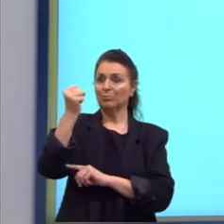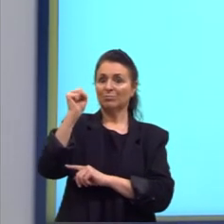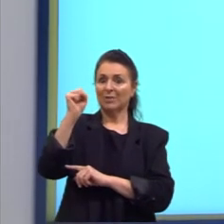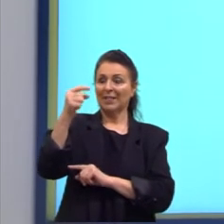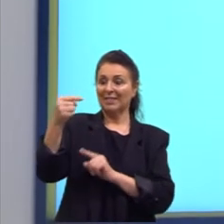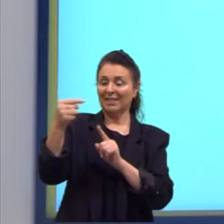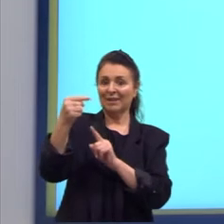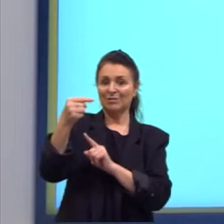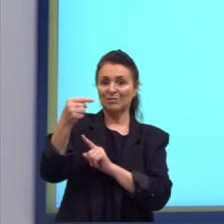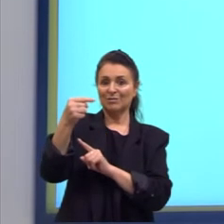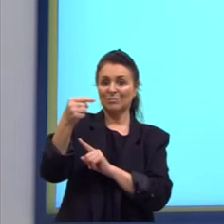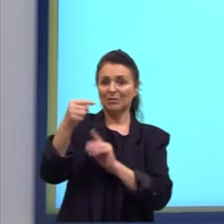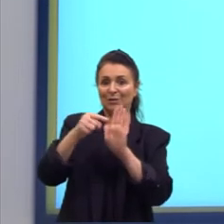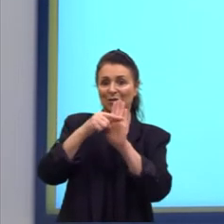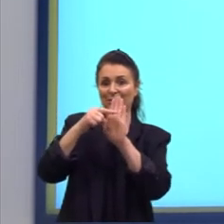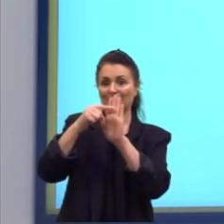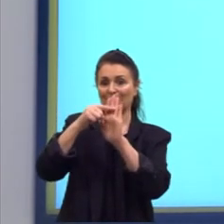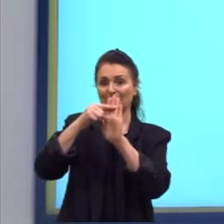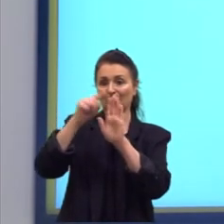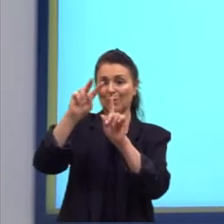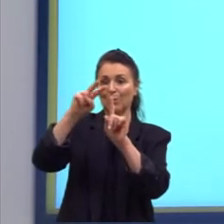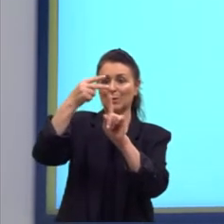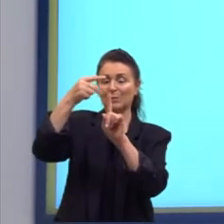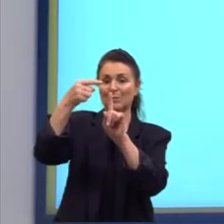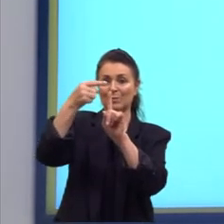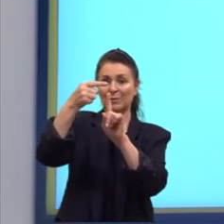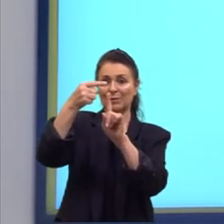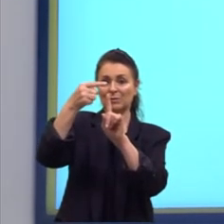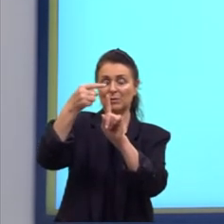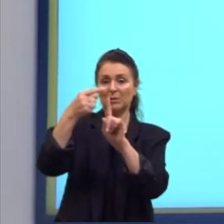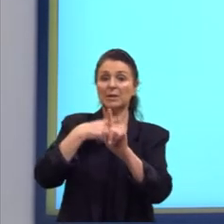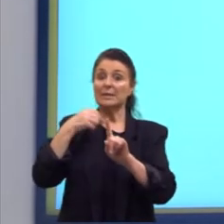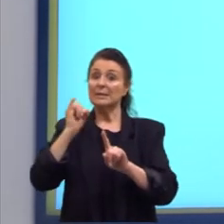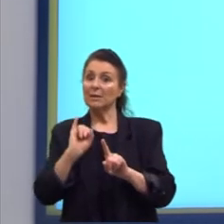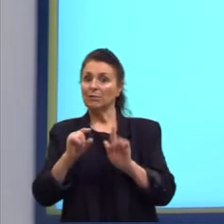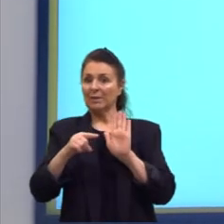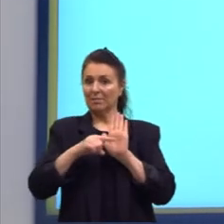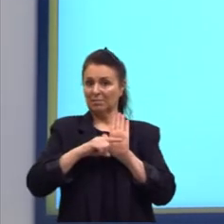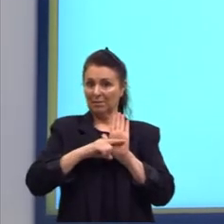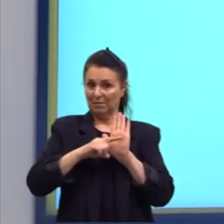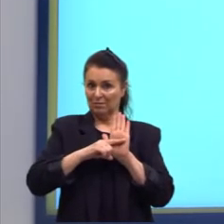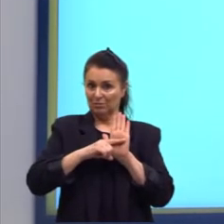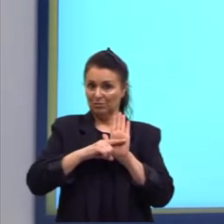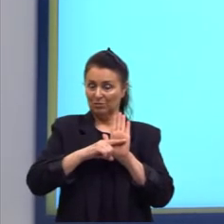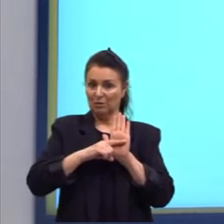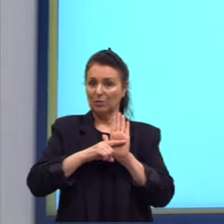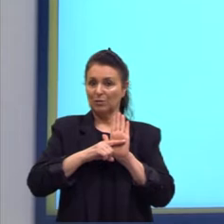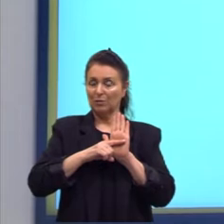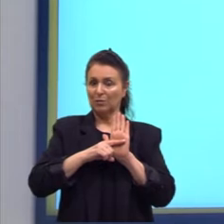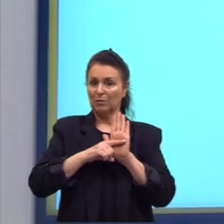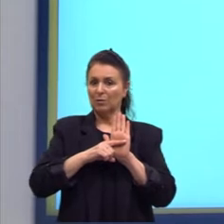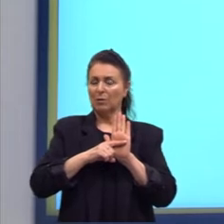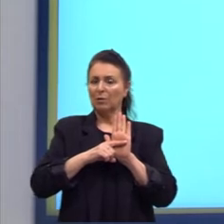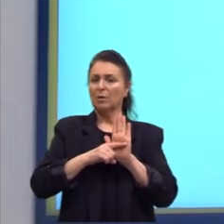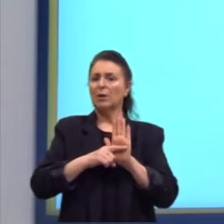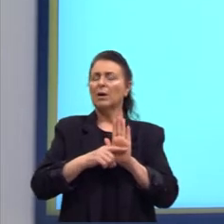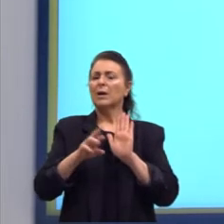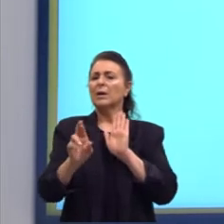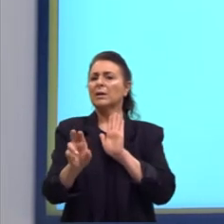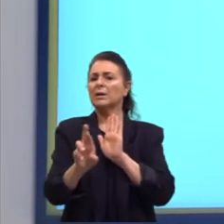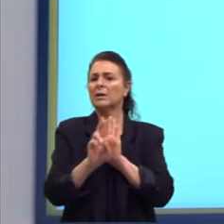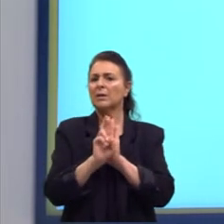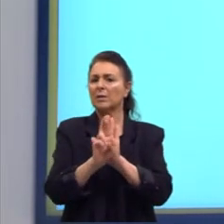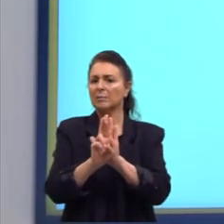expoente positivo se o expoente é negativo a gente já falou isso nas nossas primeiras aulas este número Aquele que